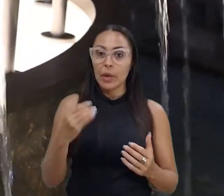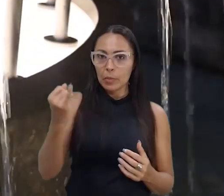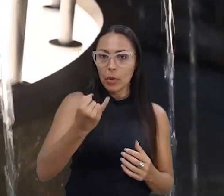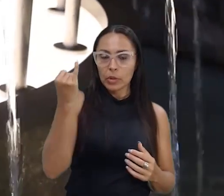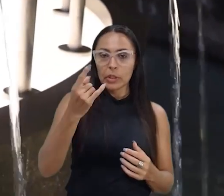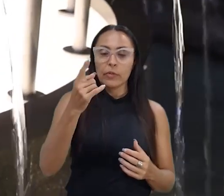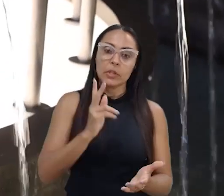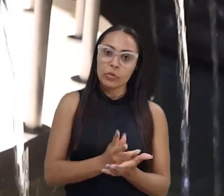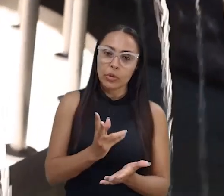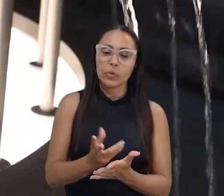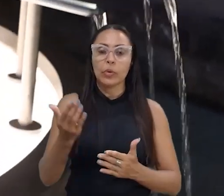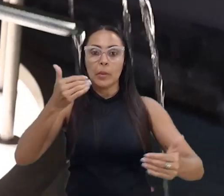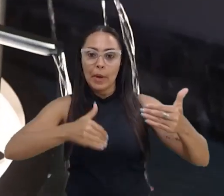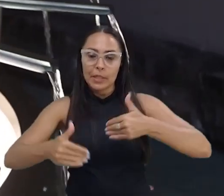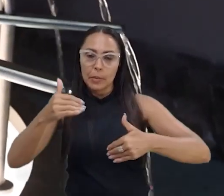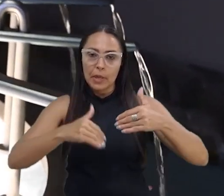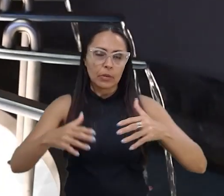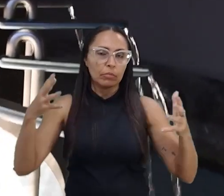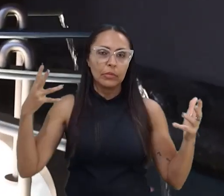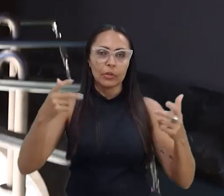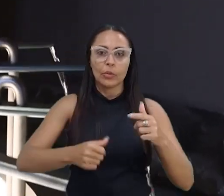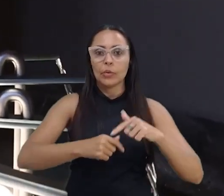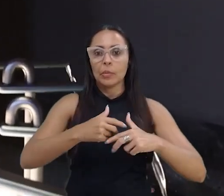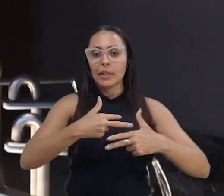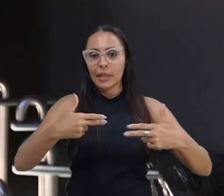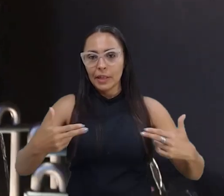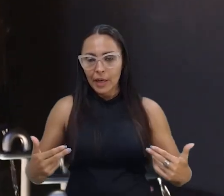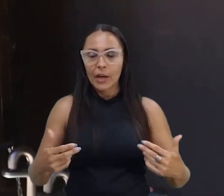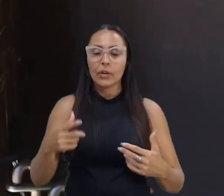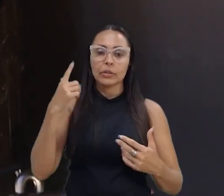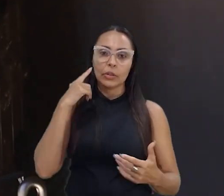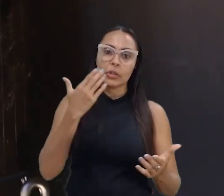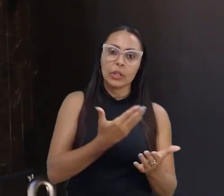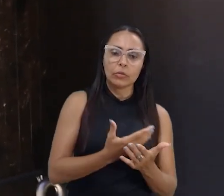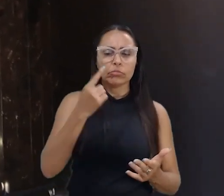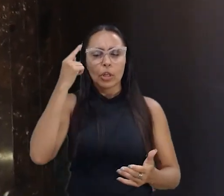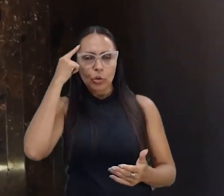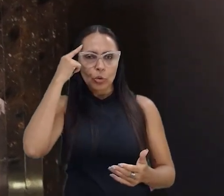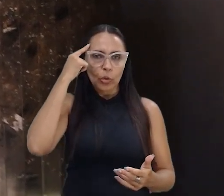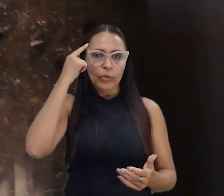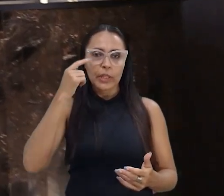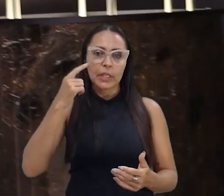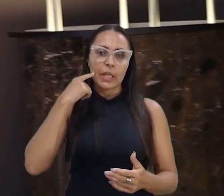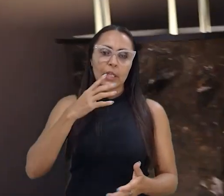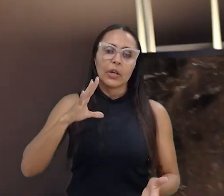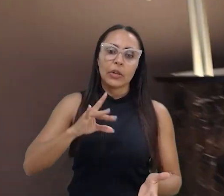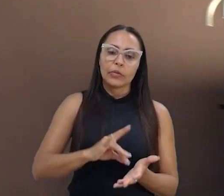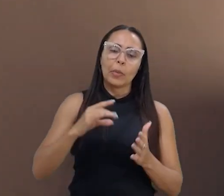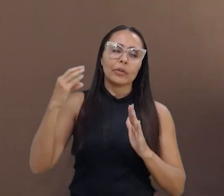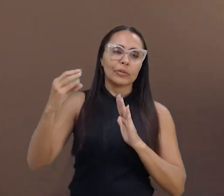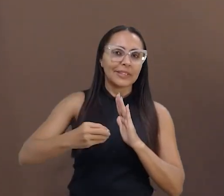que vocês continuem participando de todos os materiais que vêm sendo produzidos, tirando dúvidas e se formando realmente